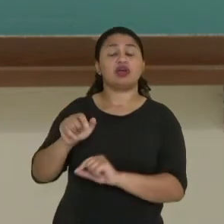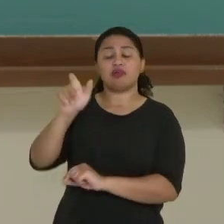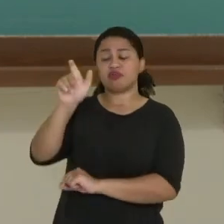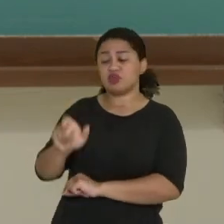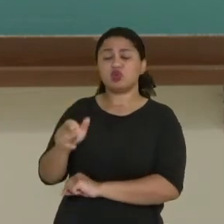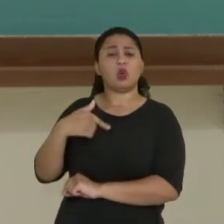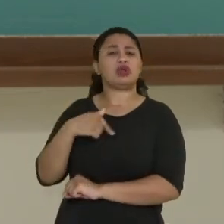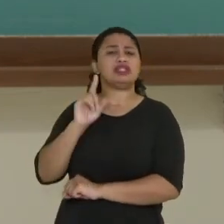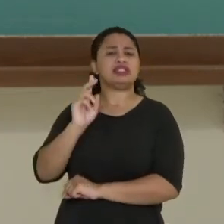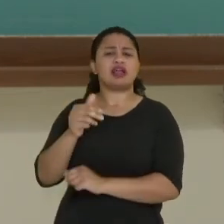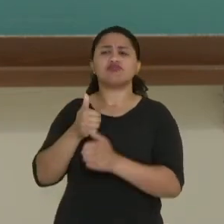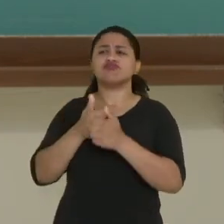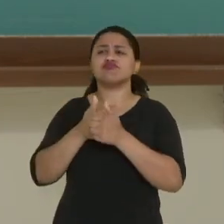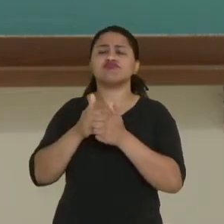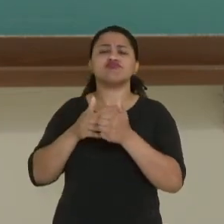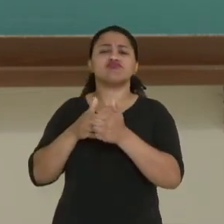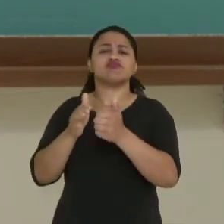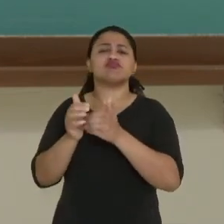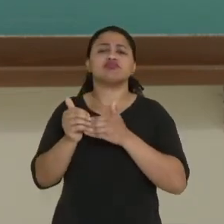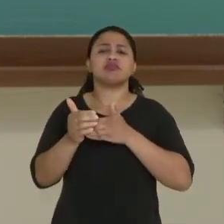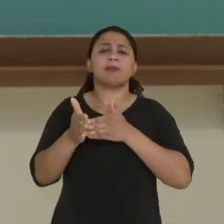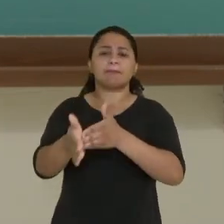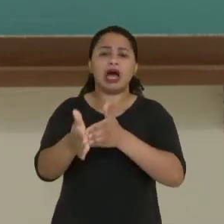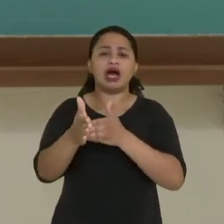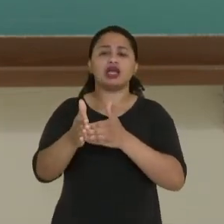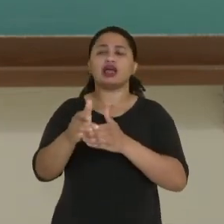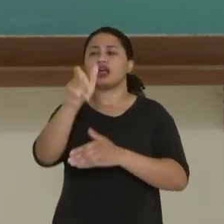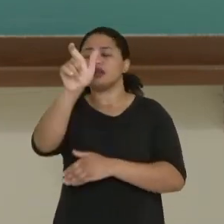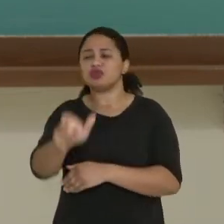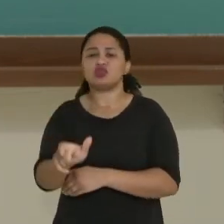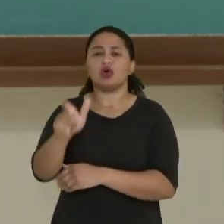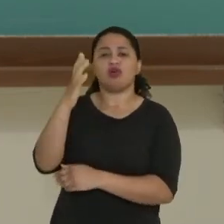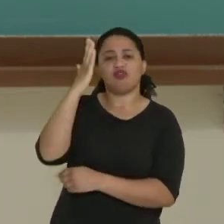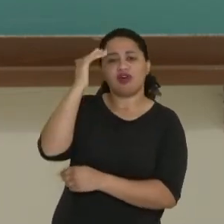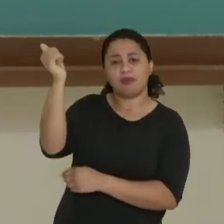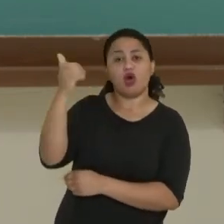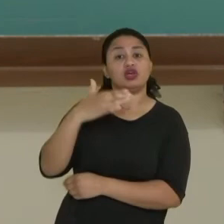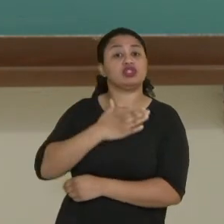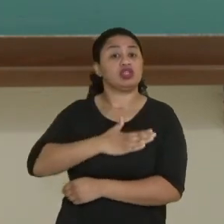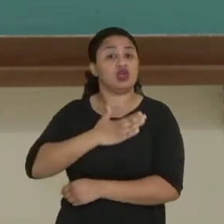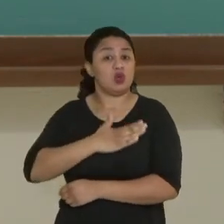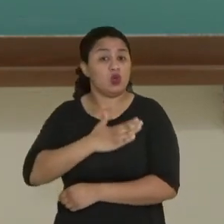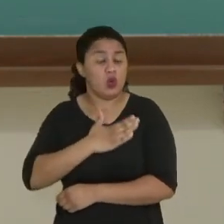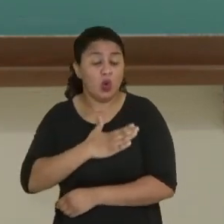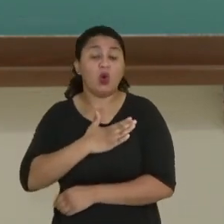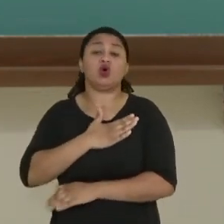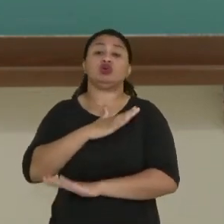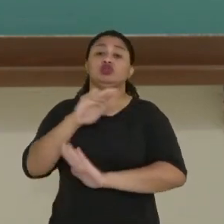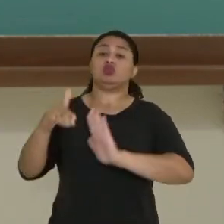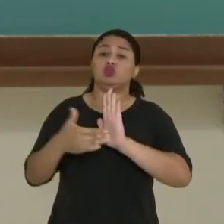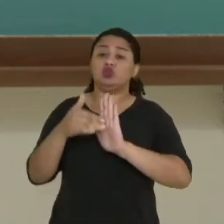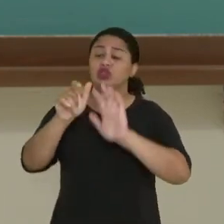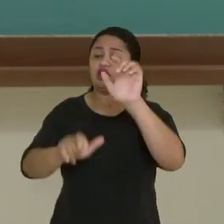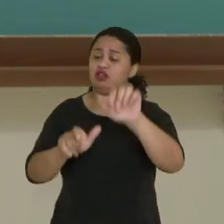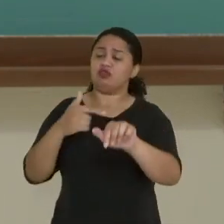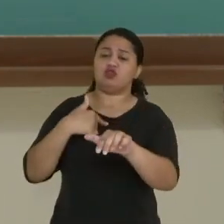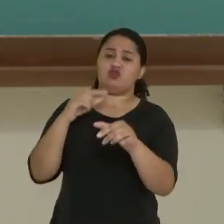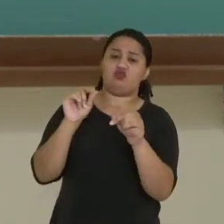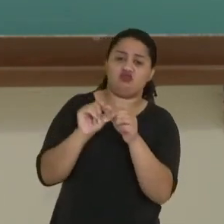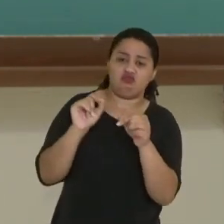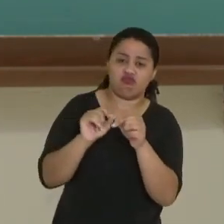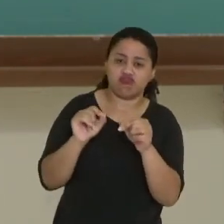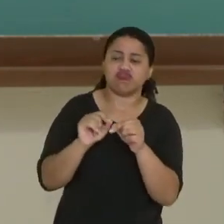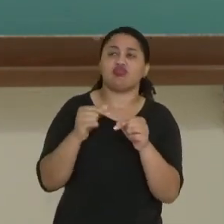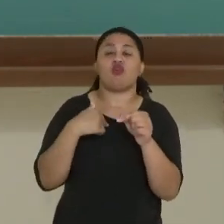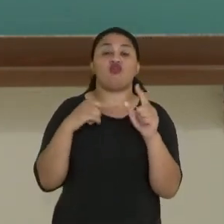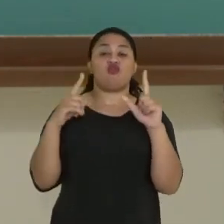que acompanha, né? Tem lá um artista favorito, né? Então acompanha, gosta de tudo que a pessoa faz, né?